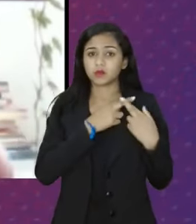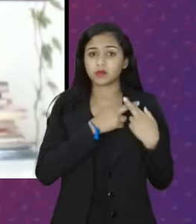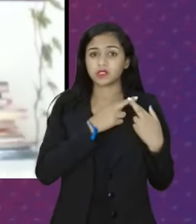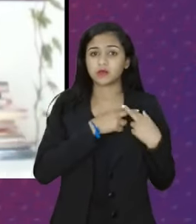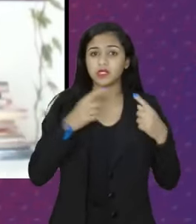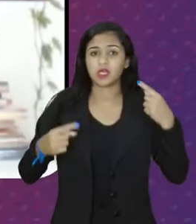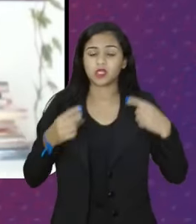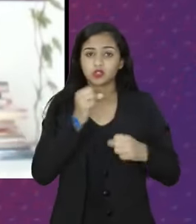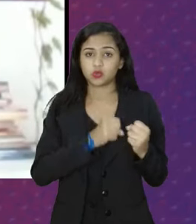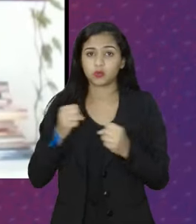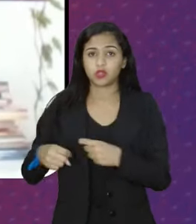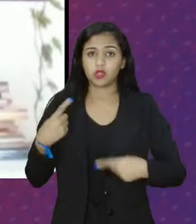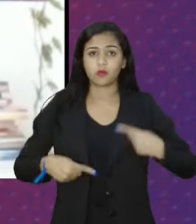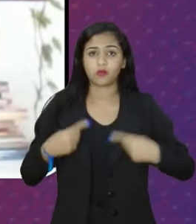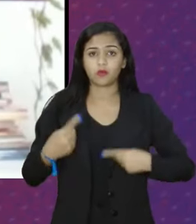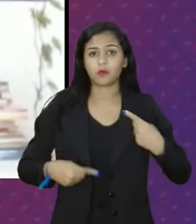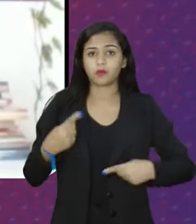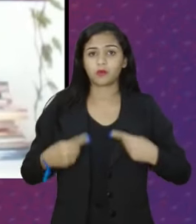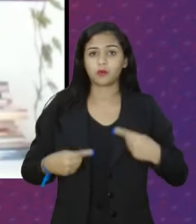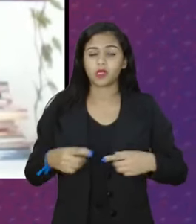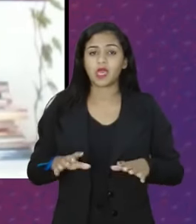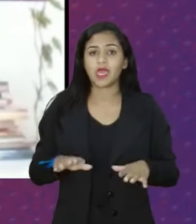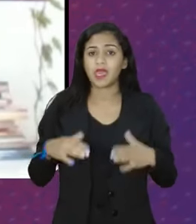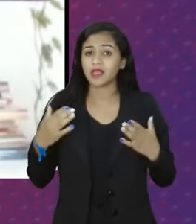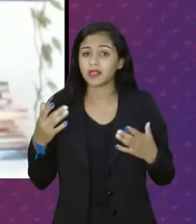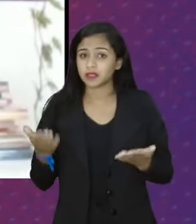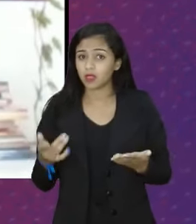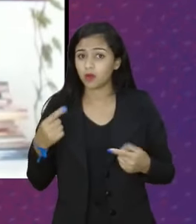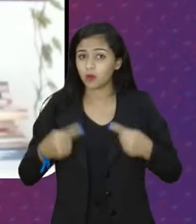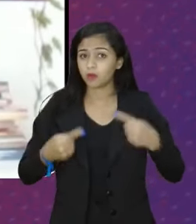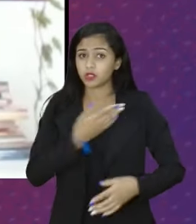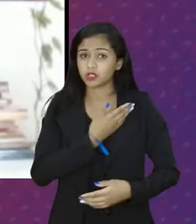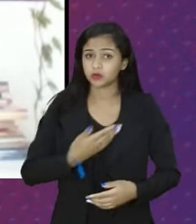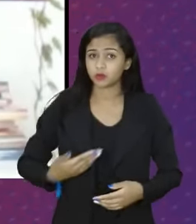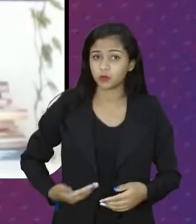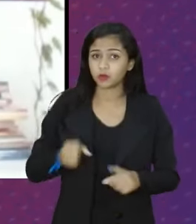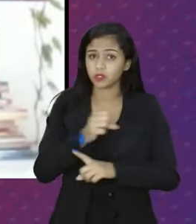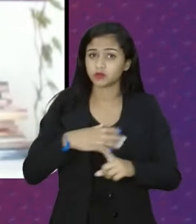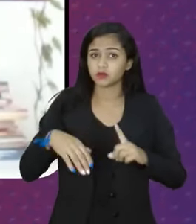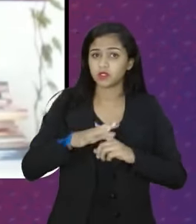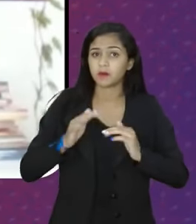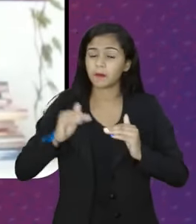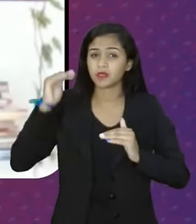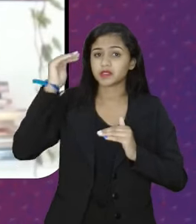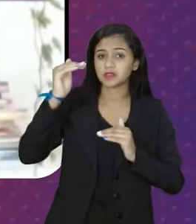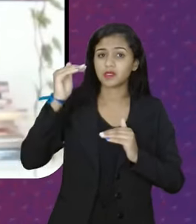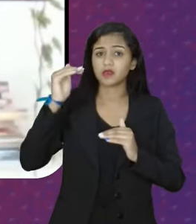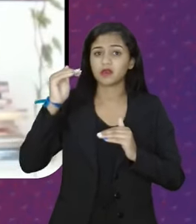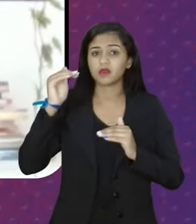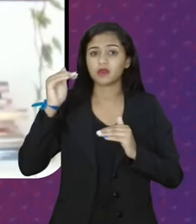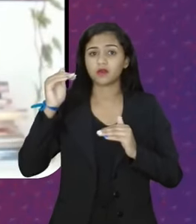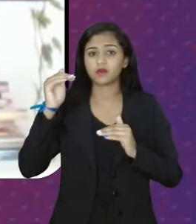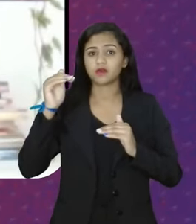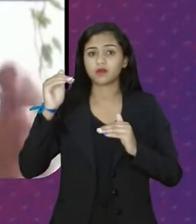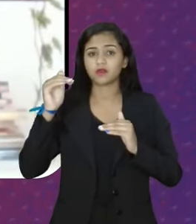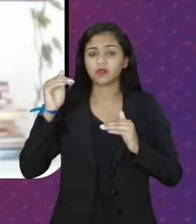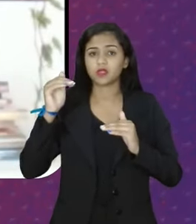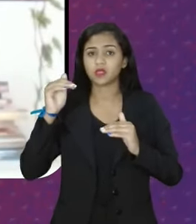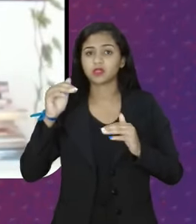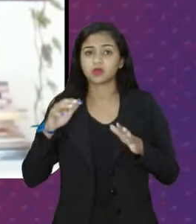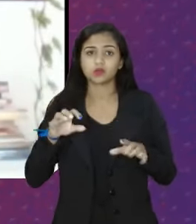públicos, é uma política social, é uma política pública da mais alta relevância